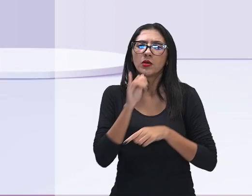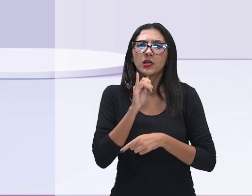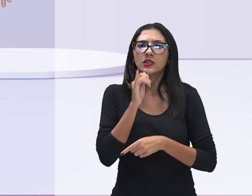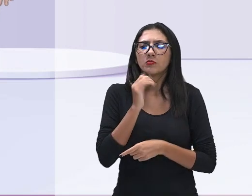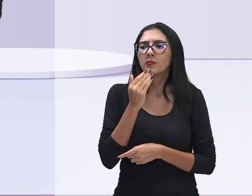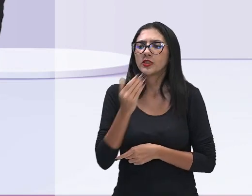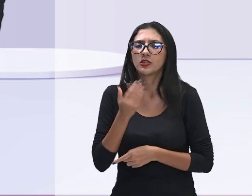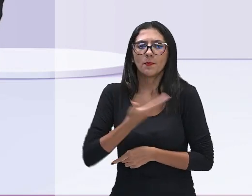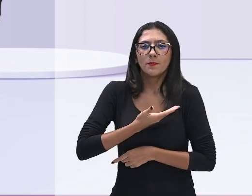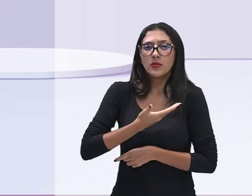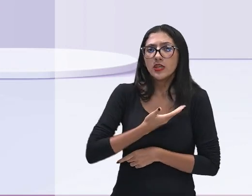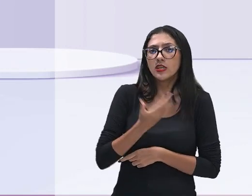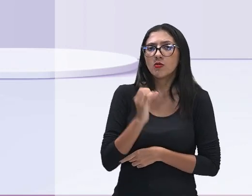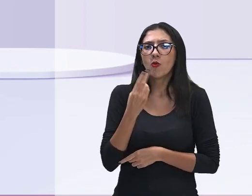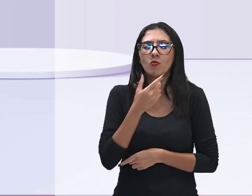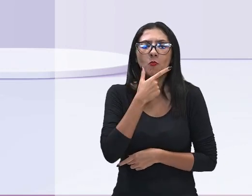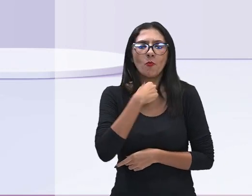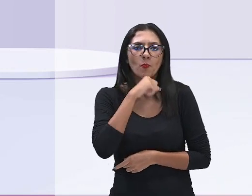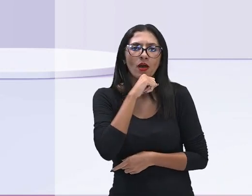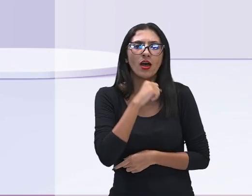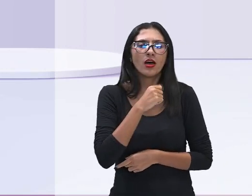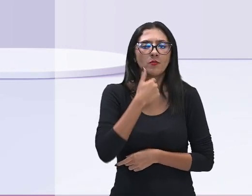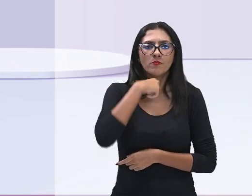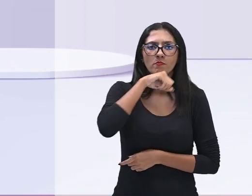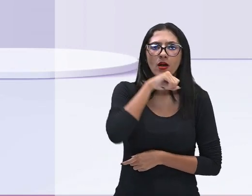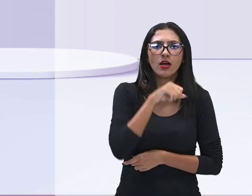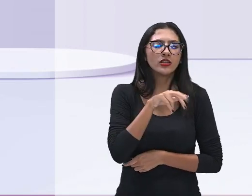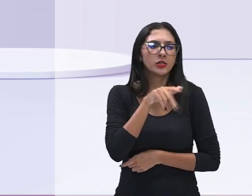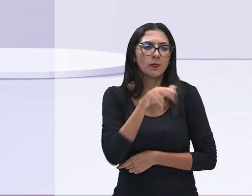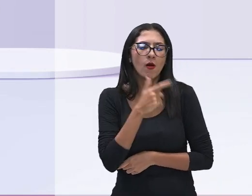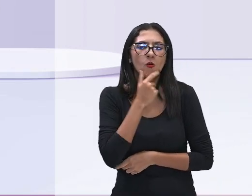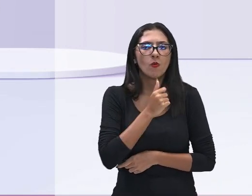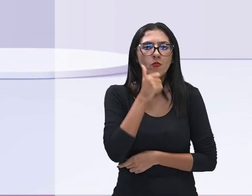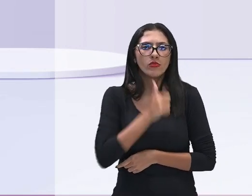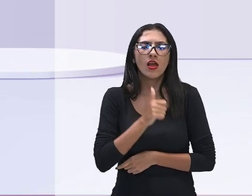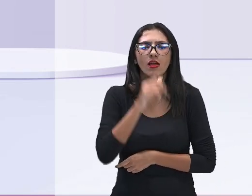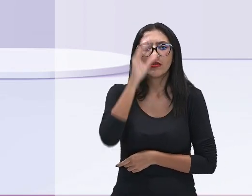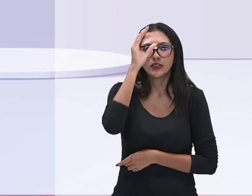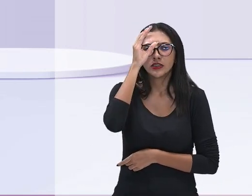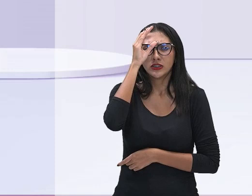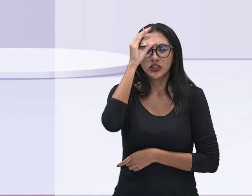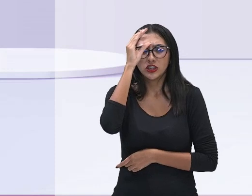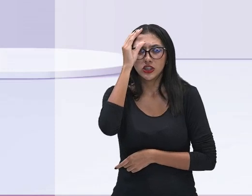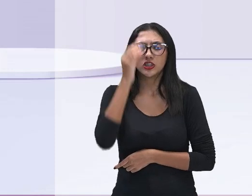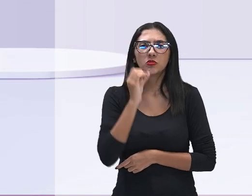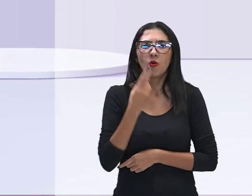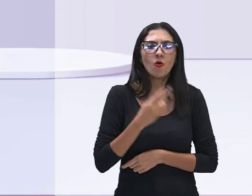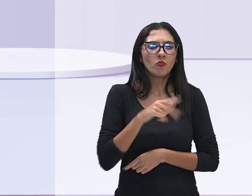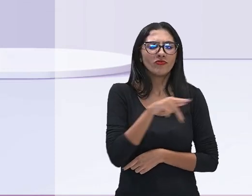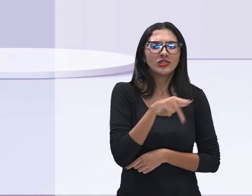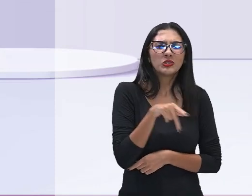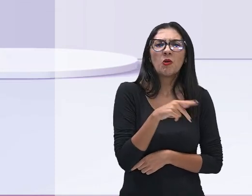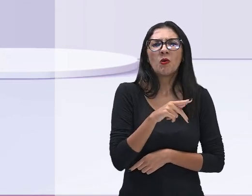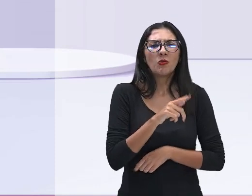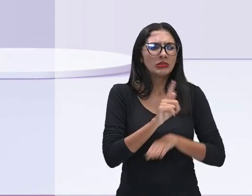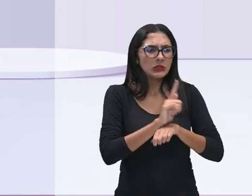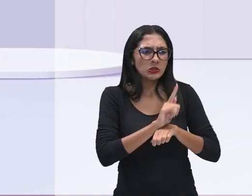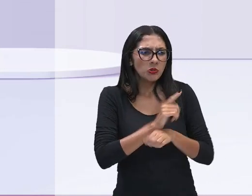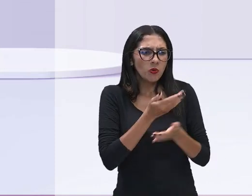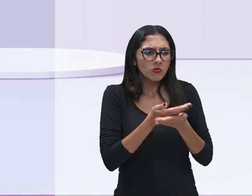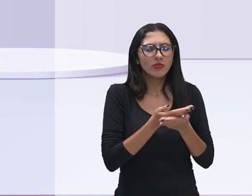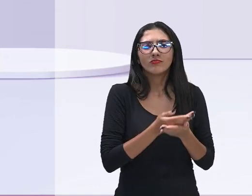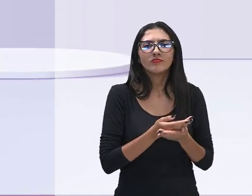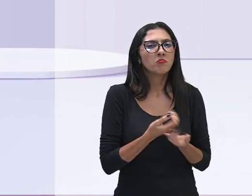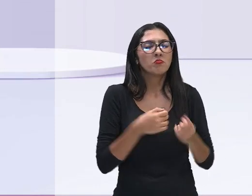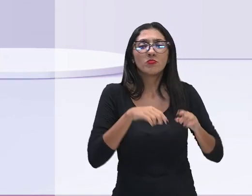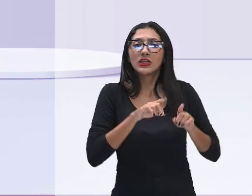um pai, é uma mãe, é um irmão, é um tio, é o meu professor, é o gestor da escola, enfim, a gente não pode ter